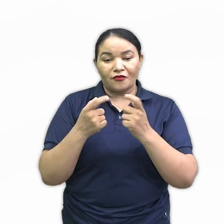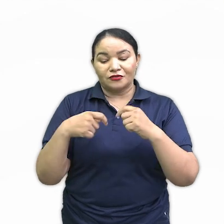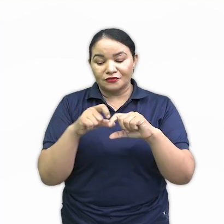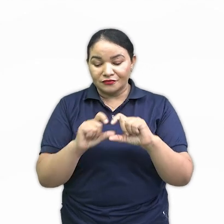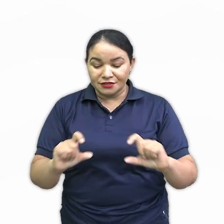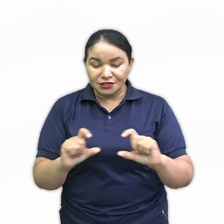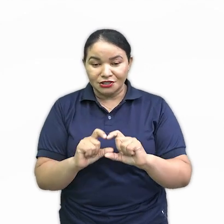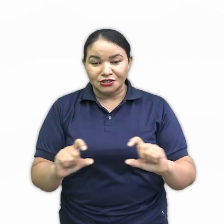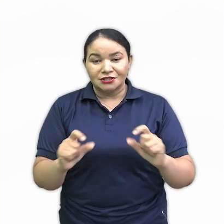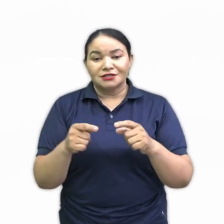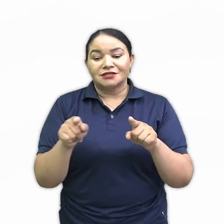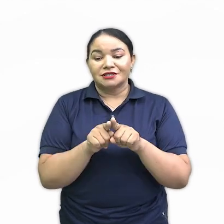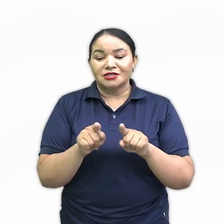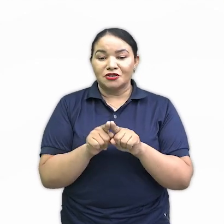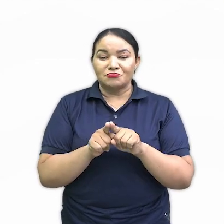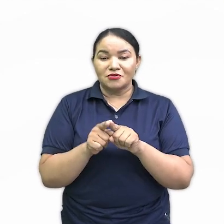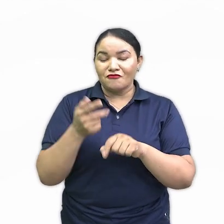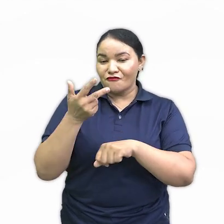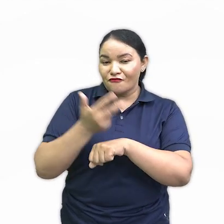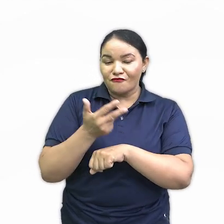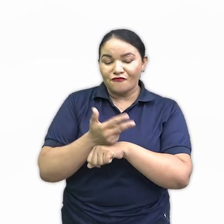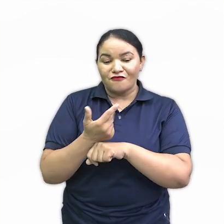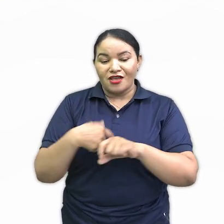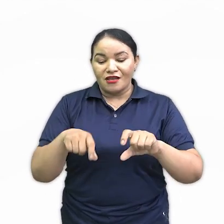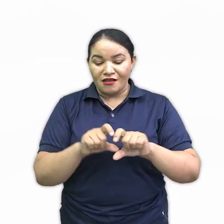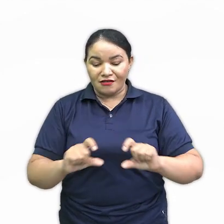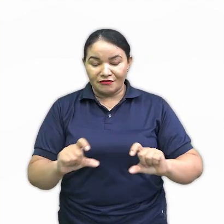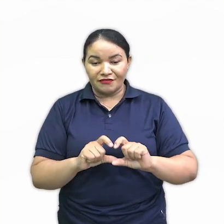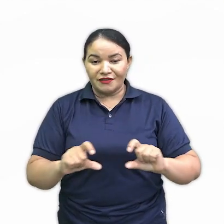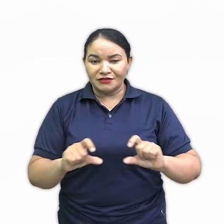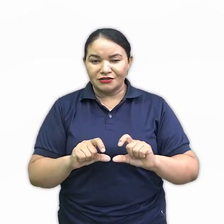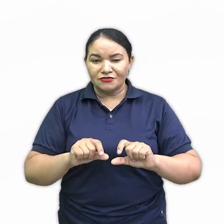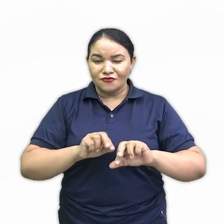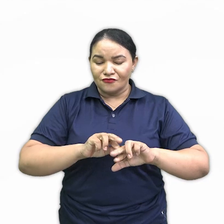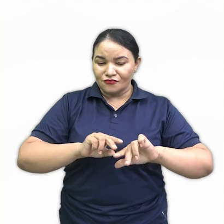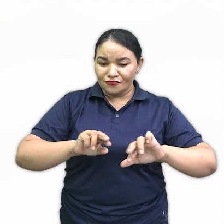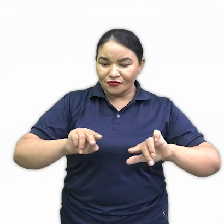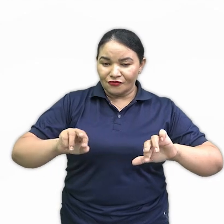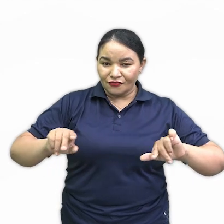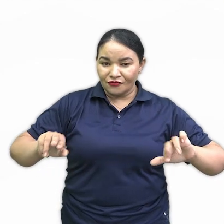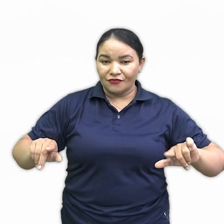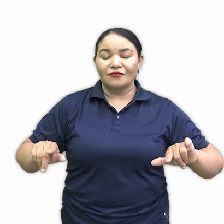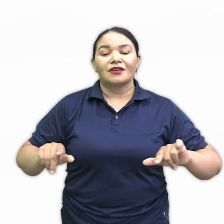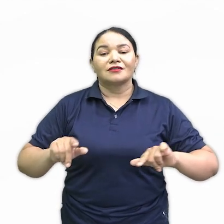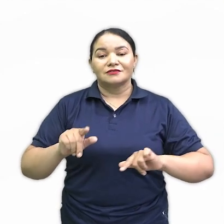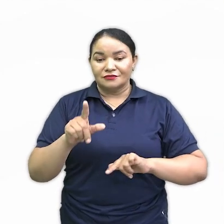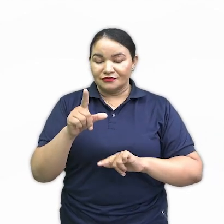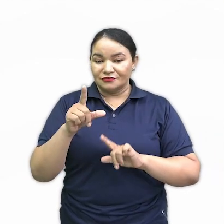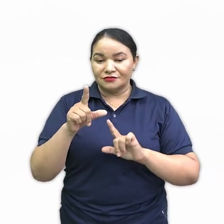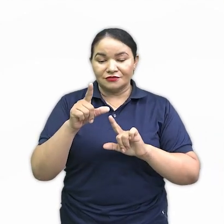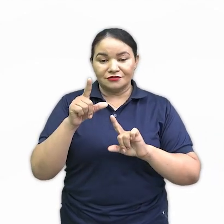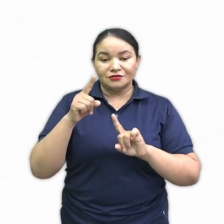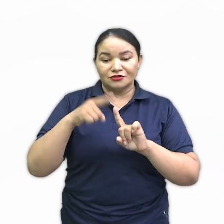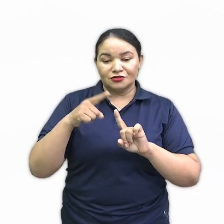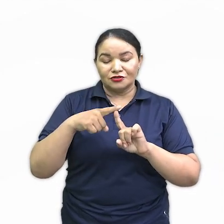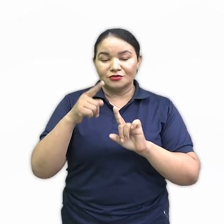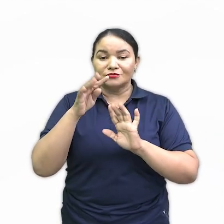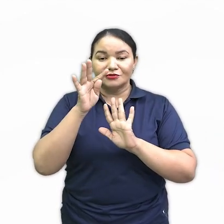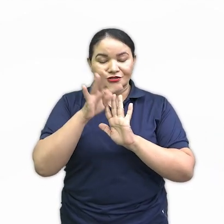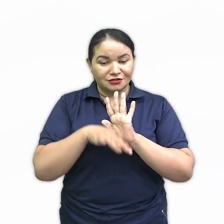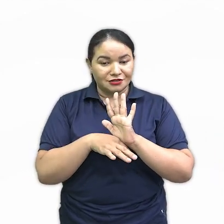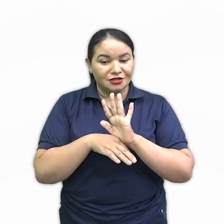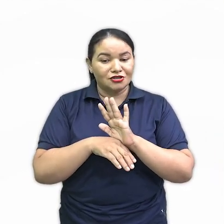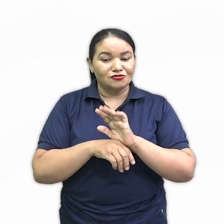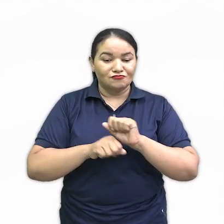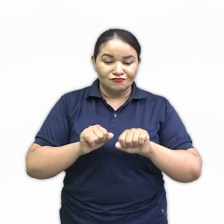foto, as legendas de vídeo e outros tipos de serviço e de texto,